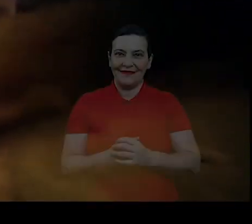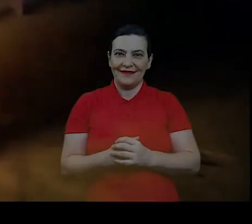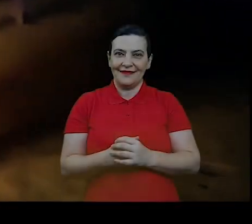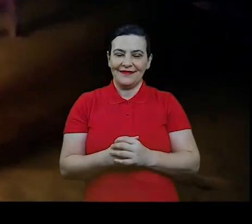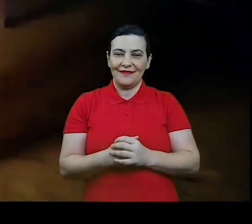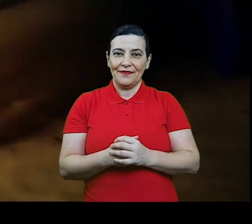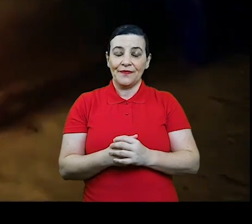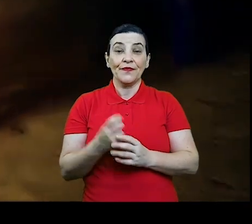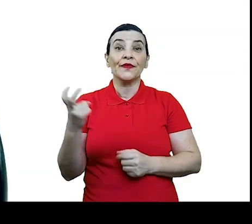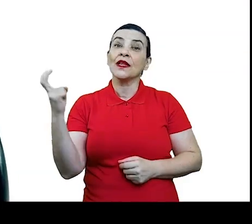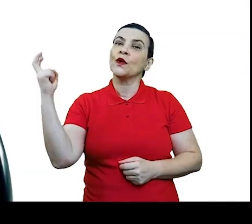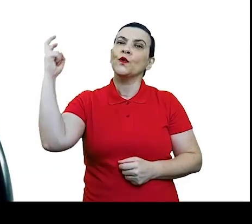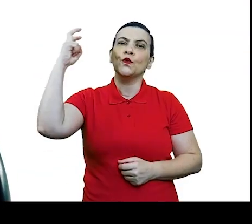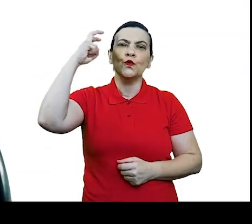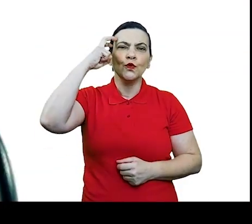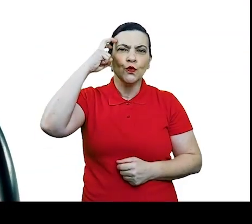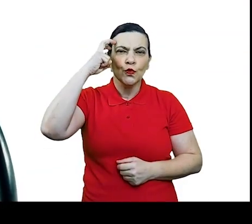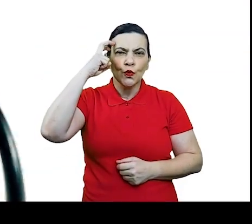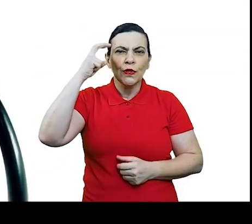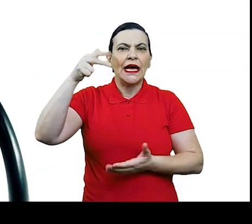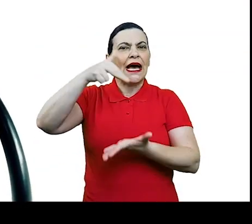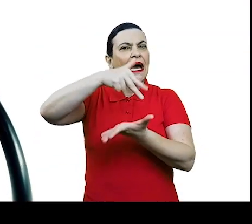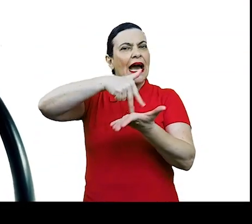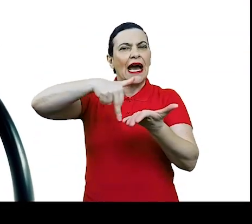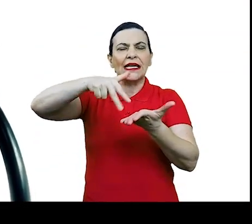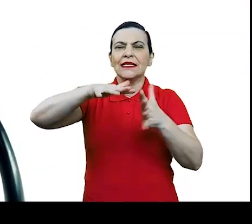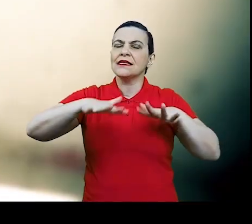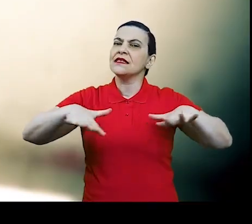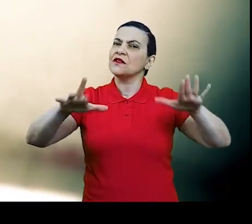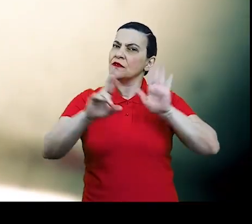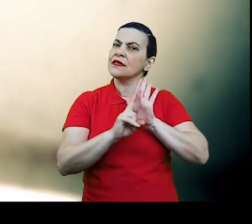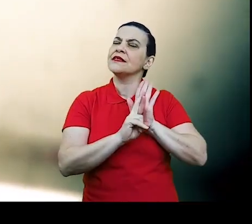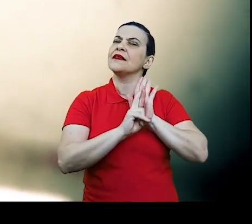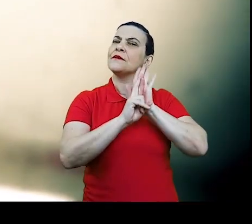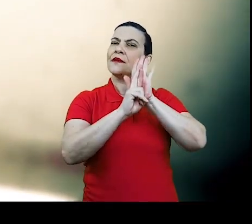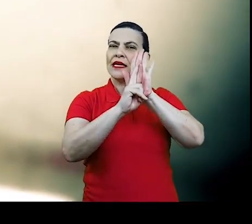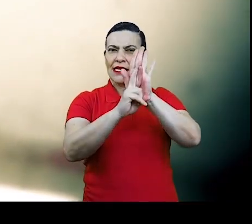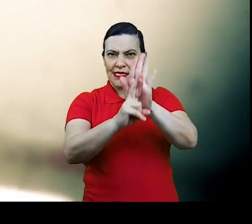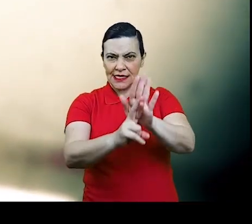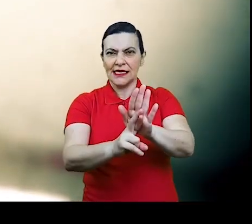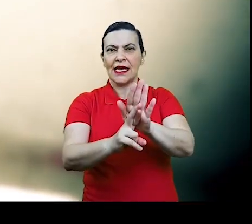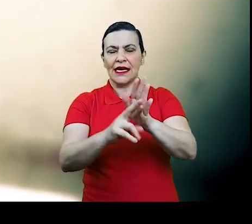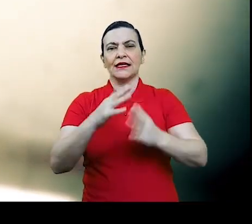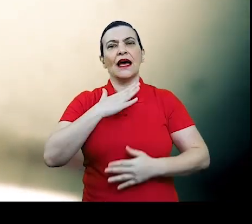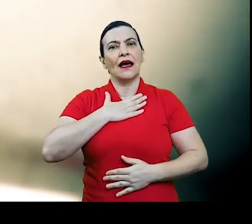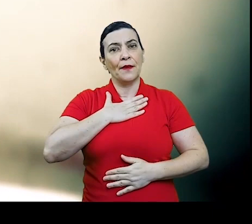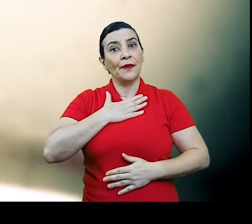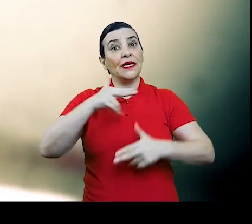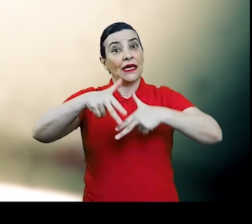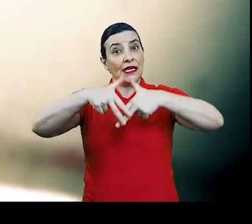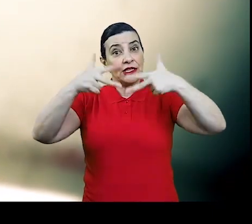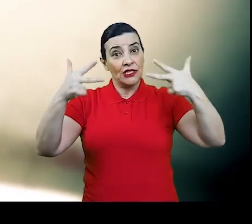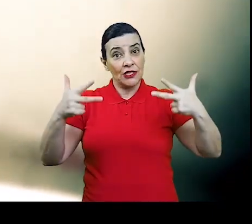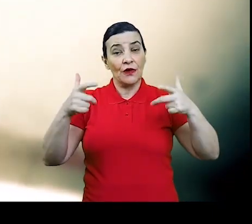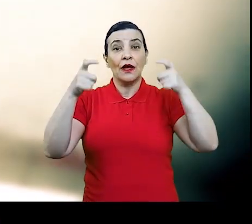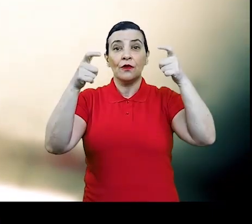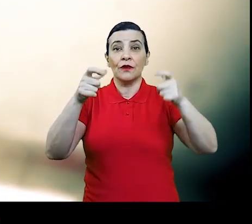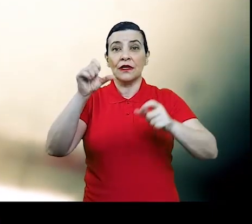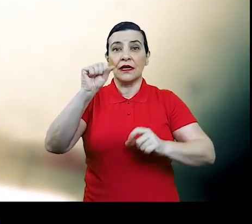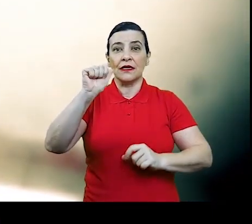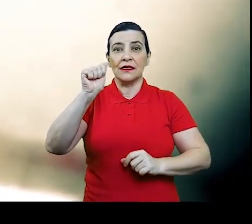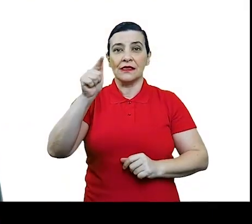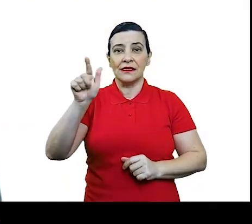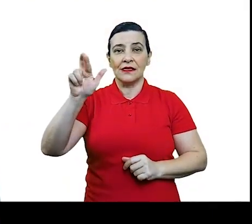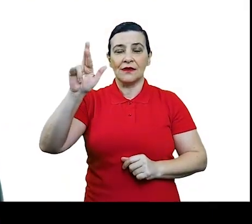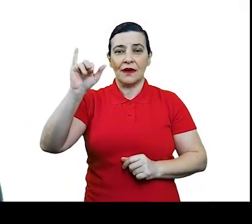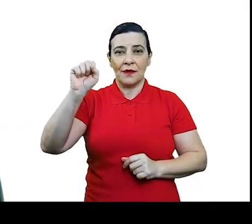Em questão de cultura, eu acho que todas as danças representam a gente. No caso da minha etnia, porque lá em São Gabriel a gente